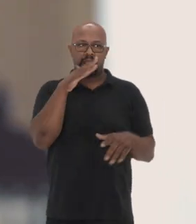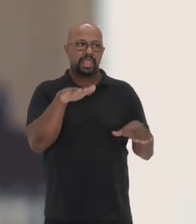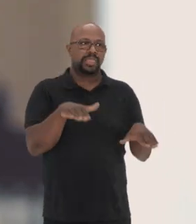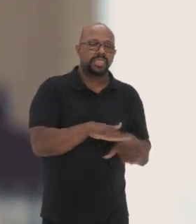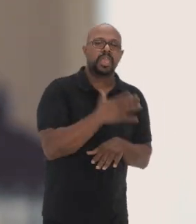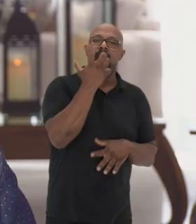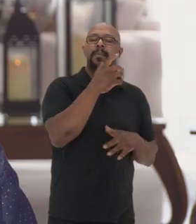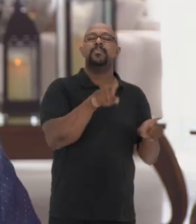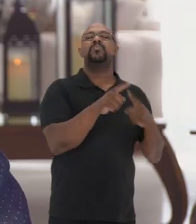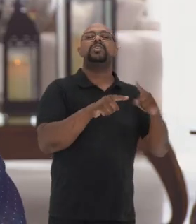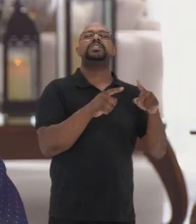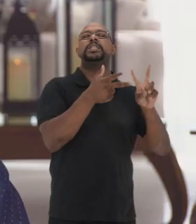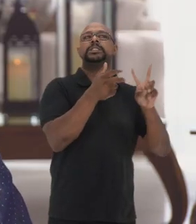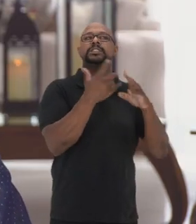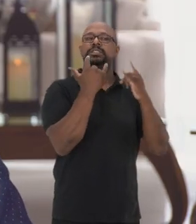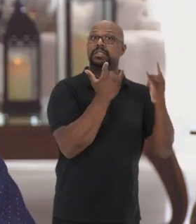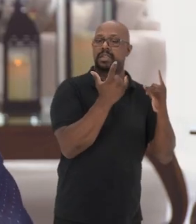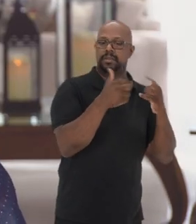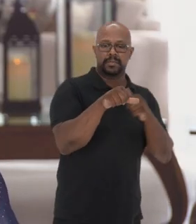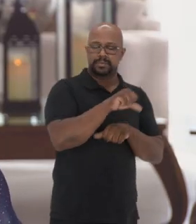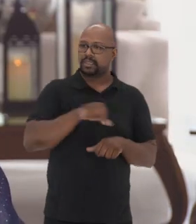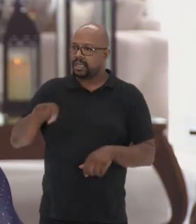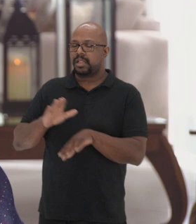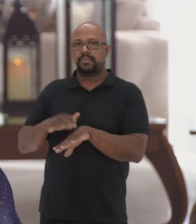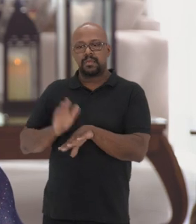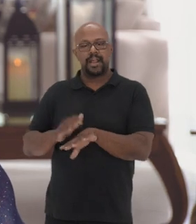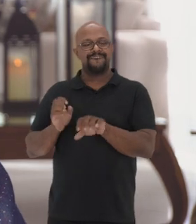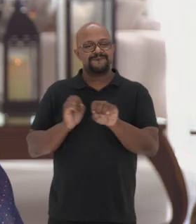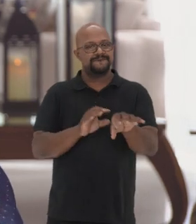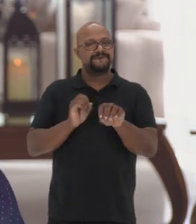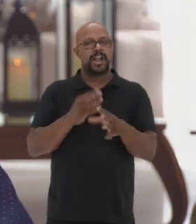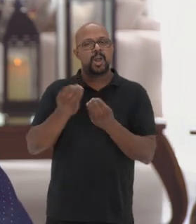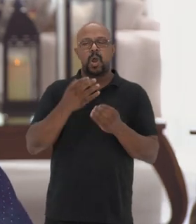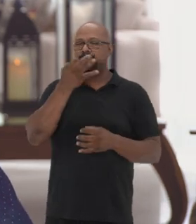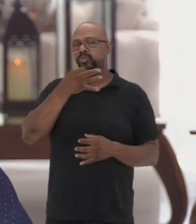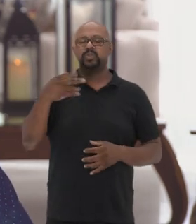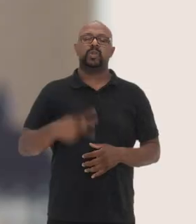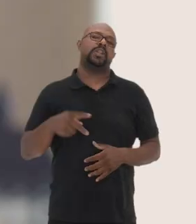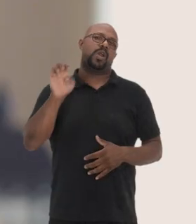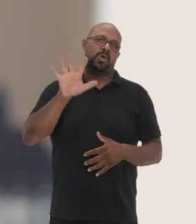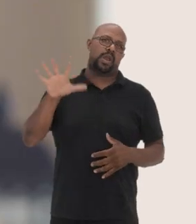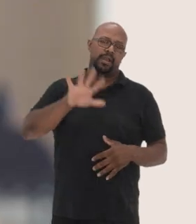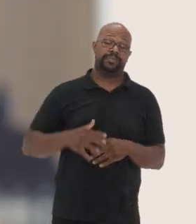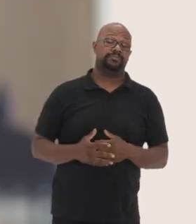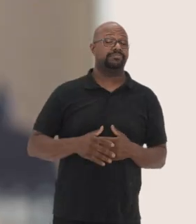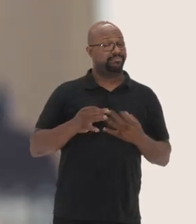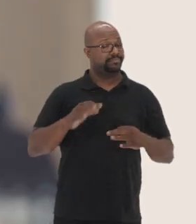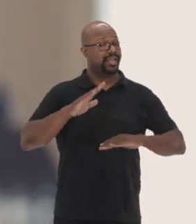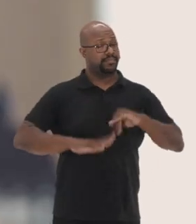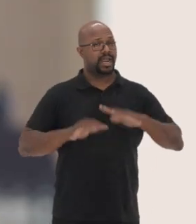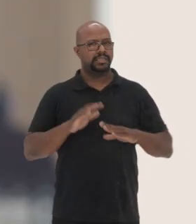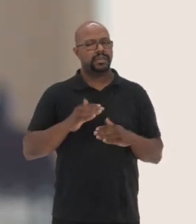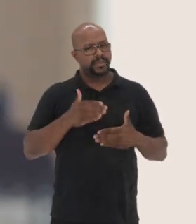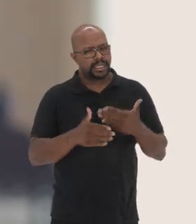a música dos indígenas mas pelo contrário passariam a convertê-los pelo som europeu na prática o processo